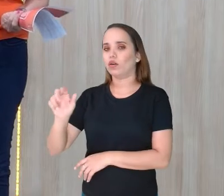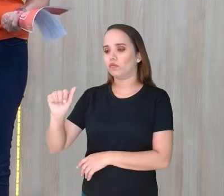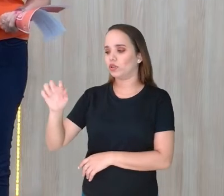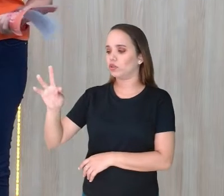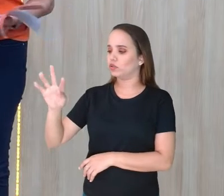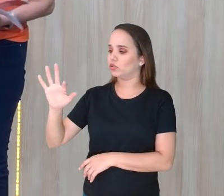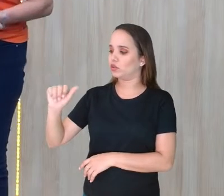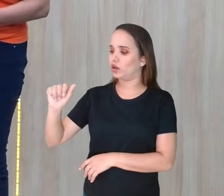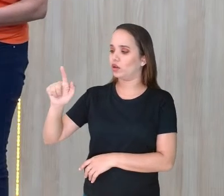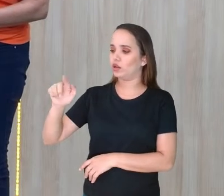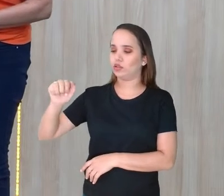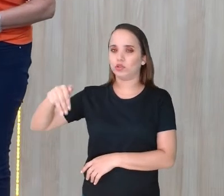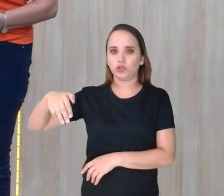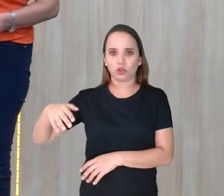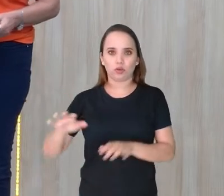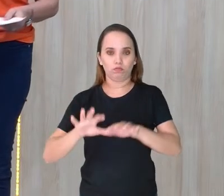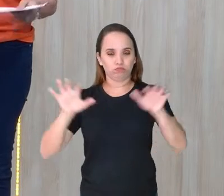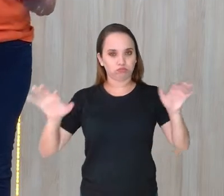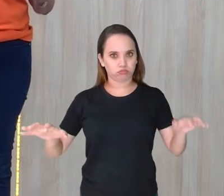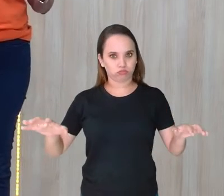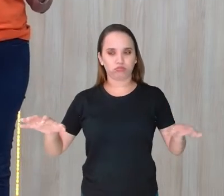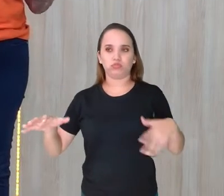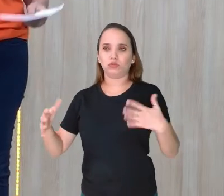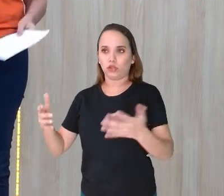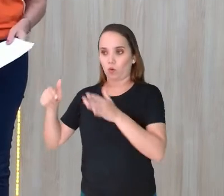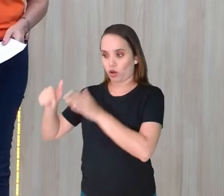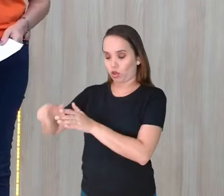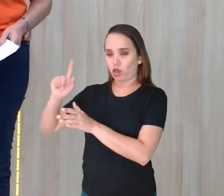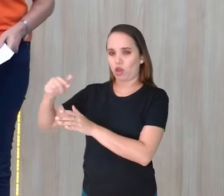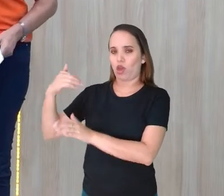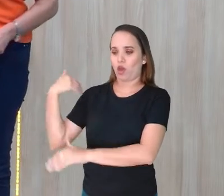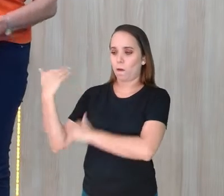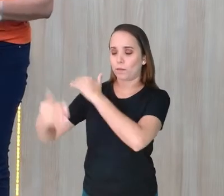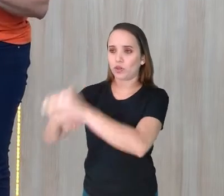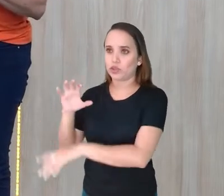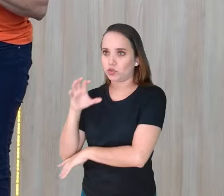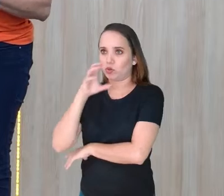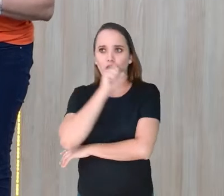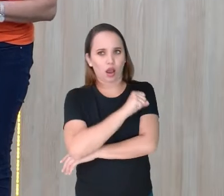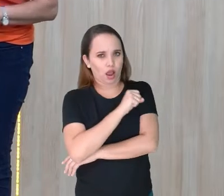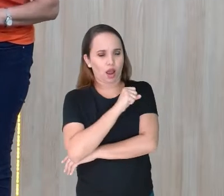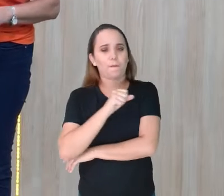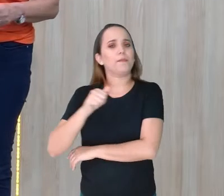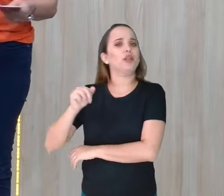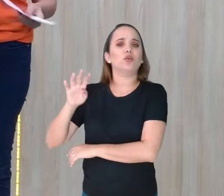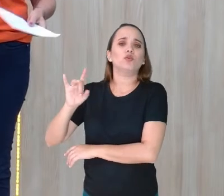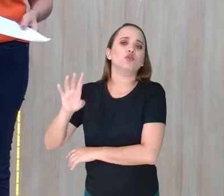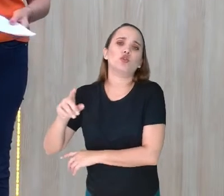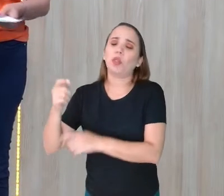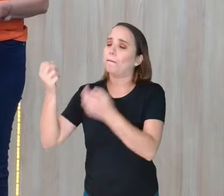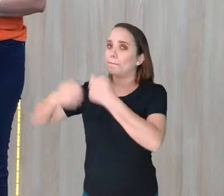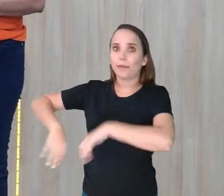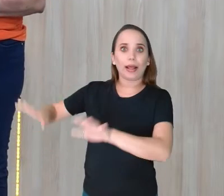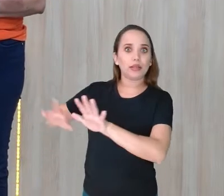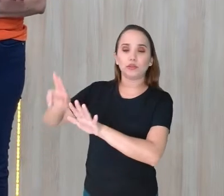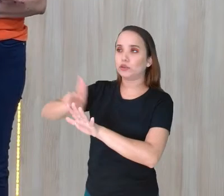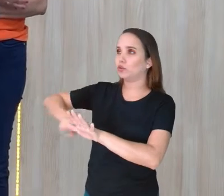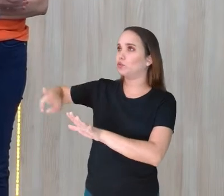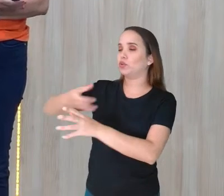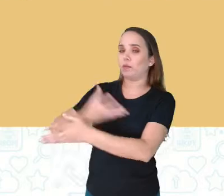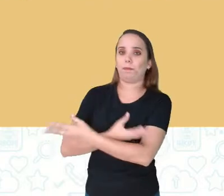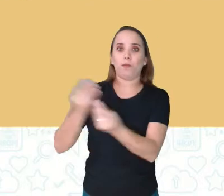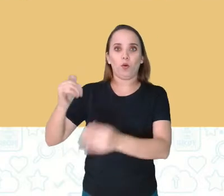da reprodução assexuada. É um processo rápido, é um pequeno dispêndio energético, o contrário